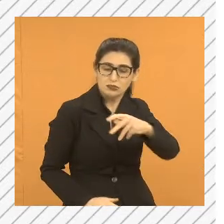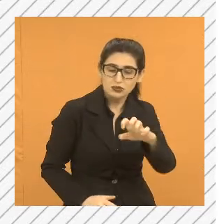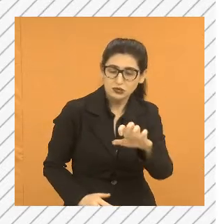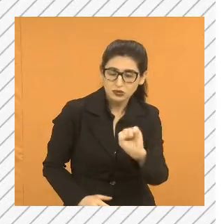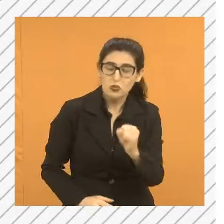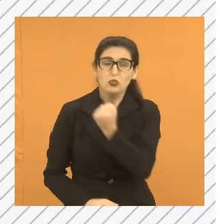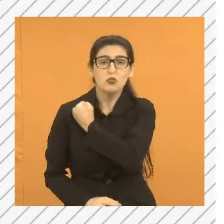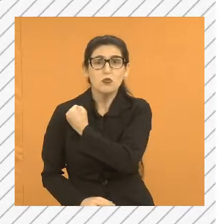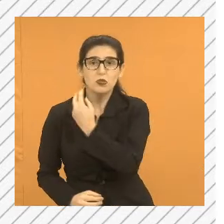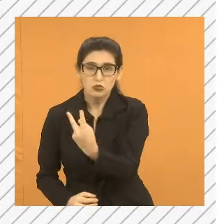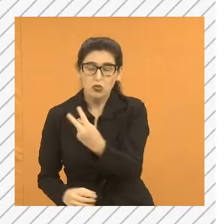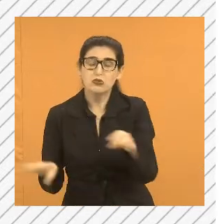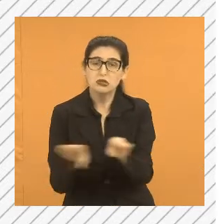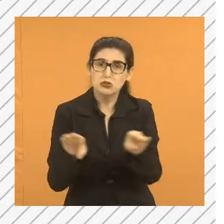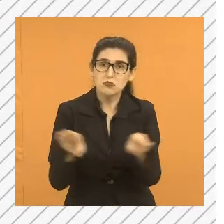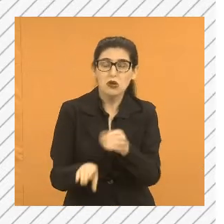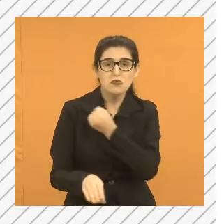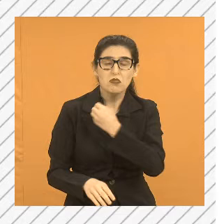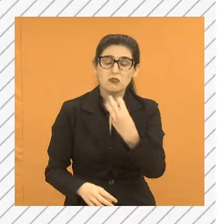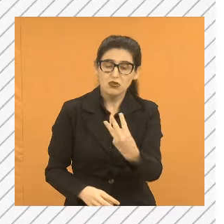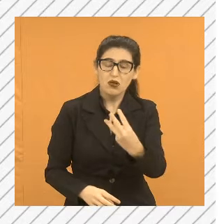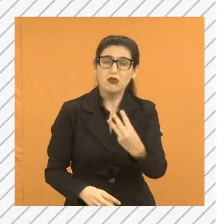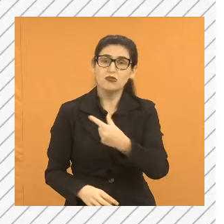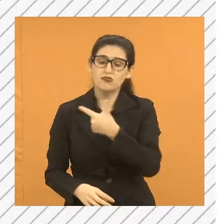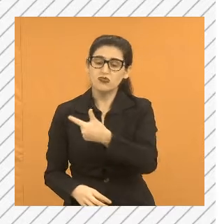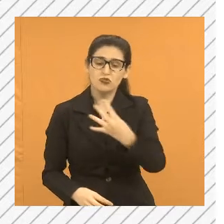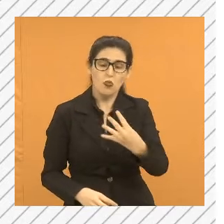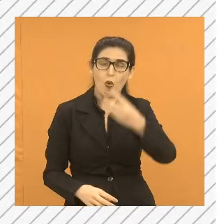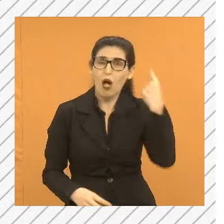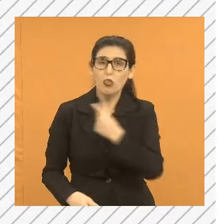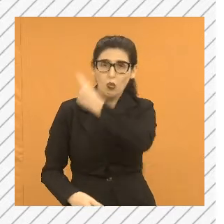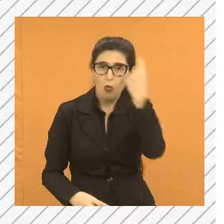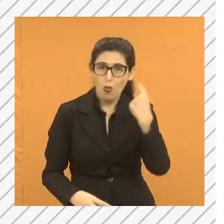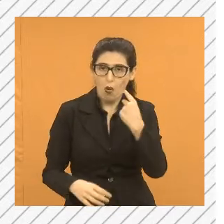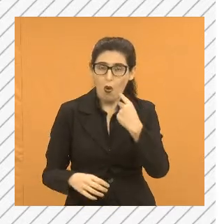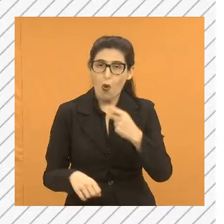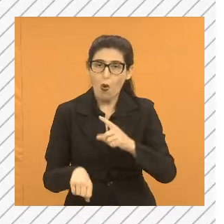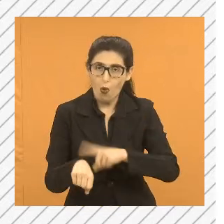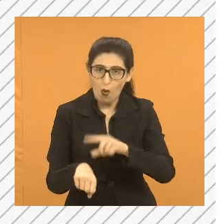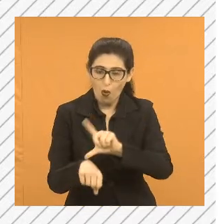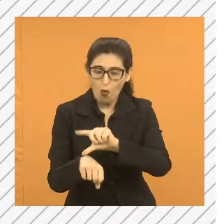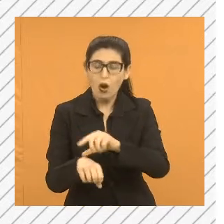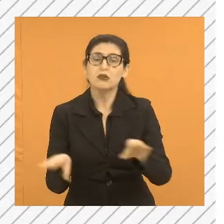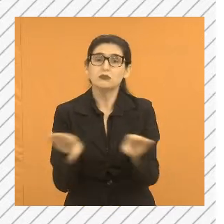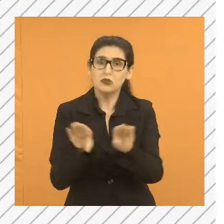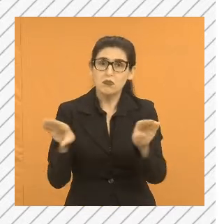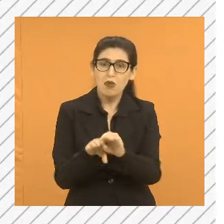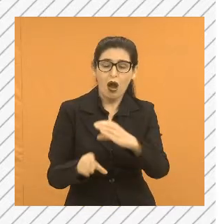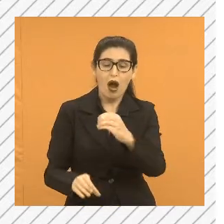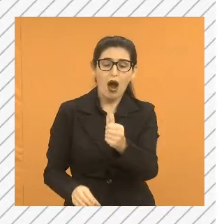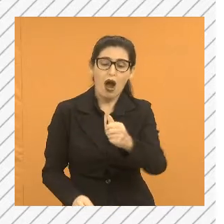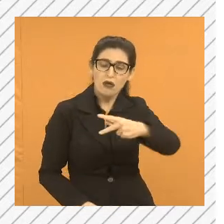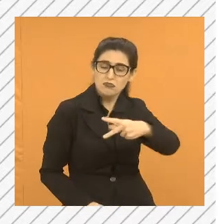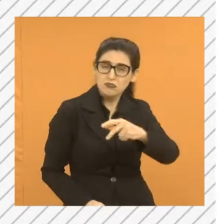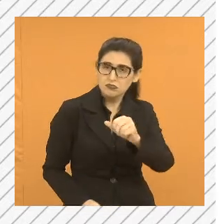CAPS AD3, 24 horas, e o CAPS Infanto Juvenil.